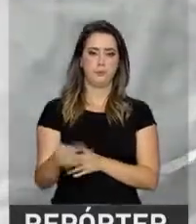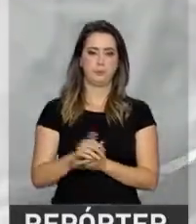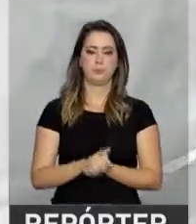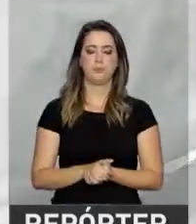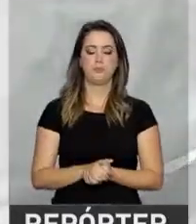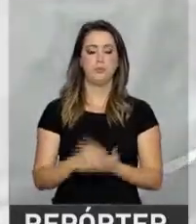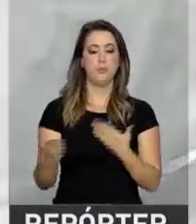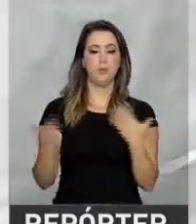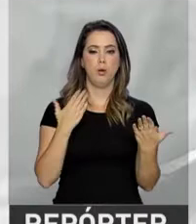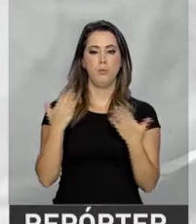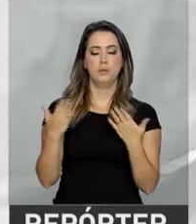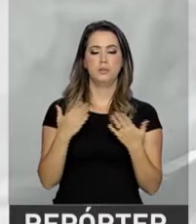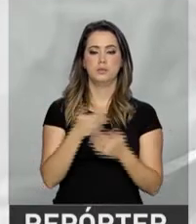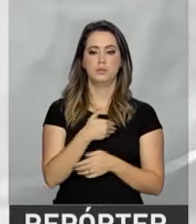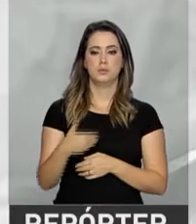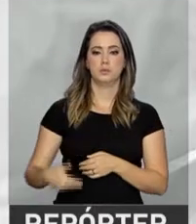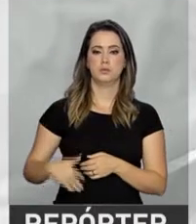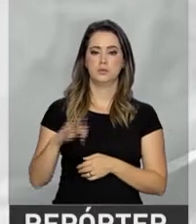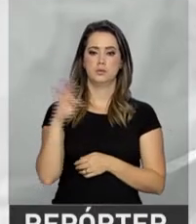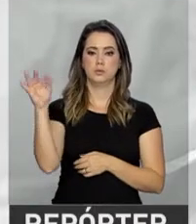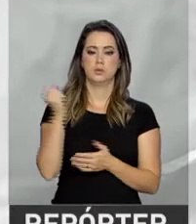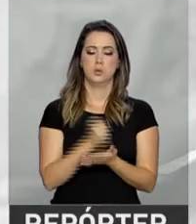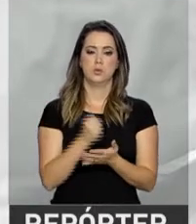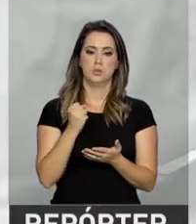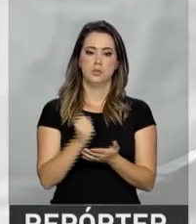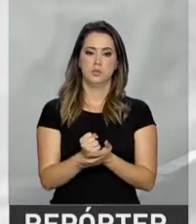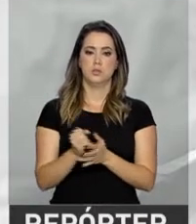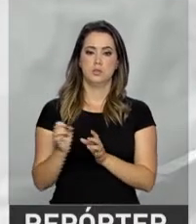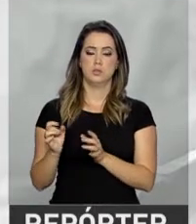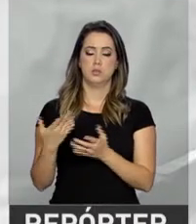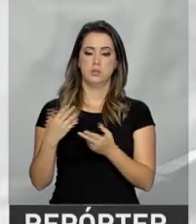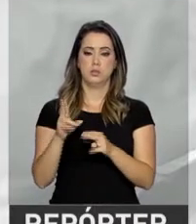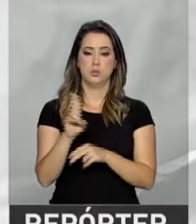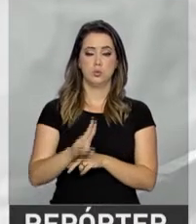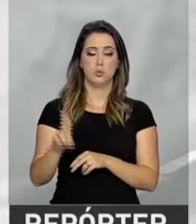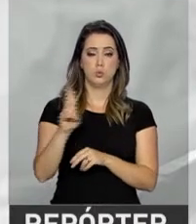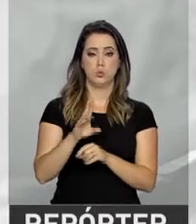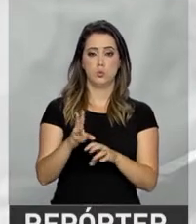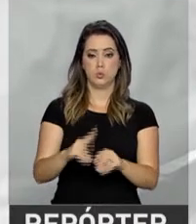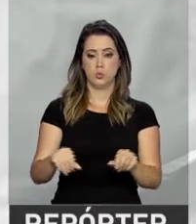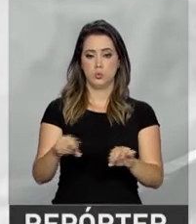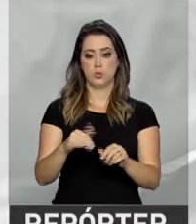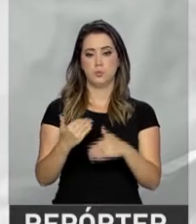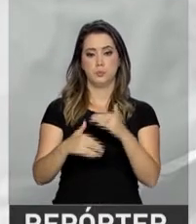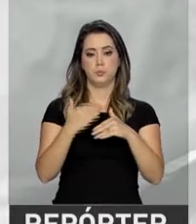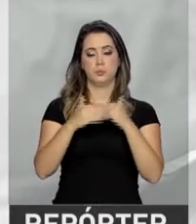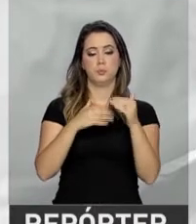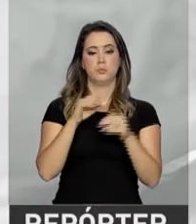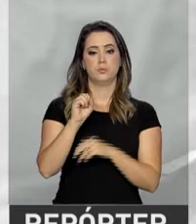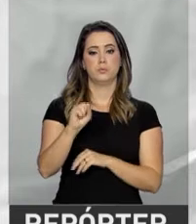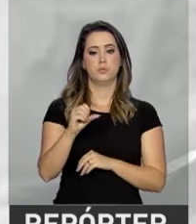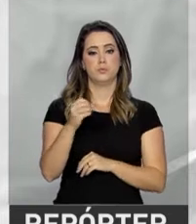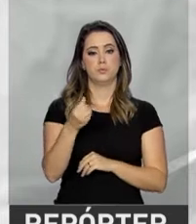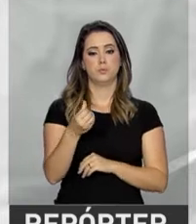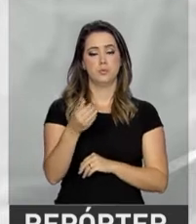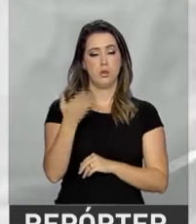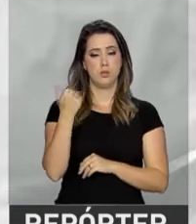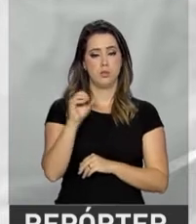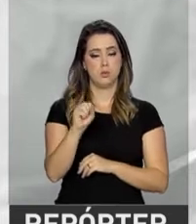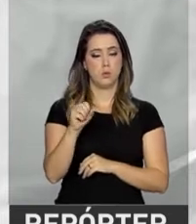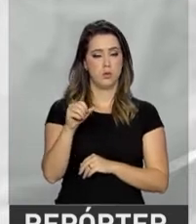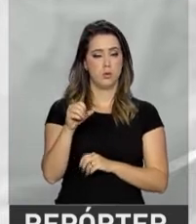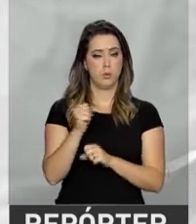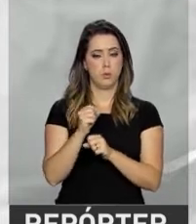governo federal aponta que o número de contratos de concessão de uso de terra também aumentou subiu de 8 mil em 2016